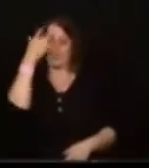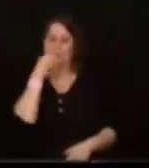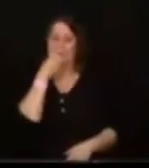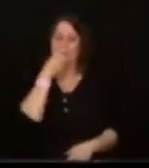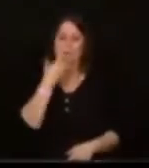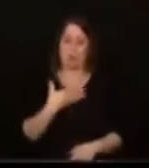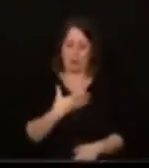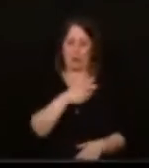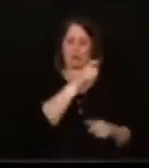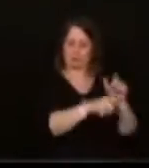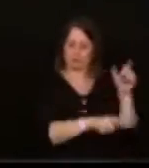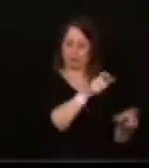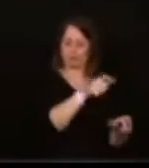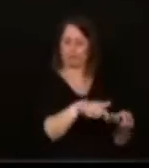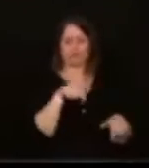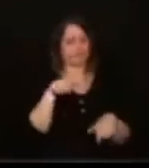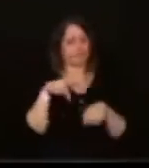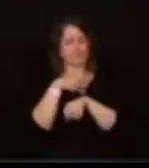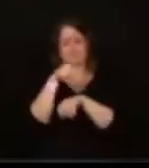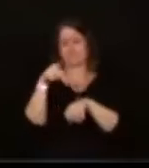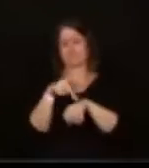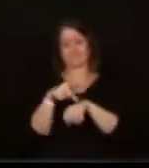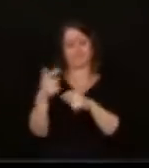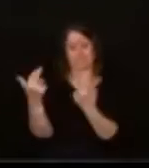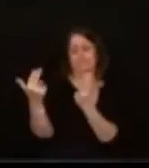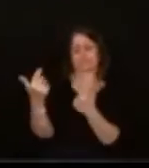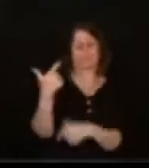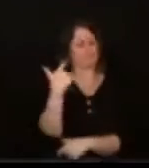Uma pátria inigualável no mundo todo.